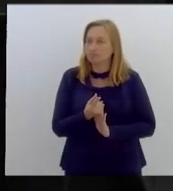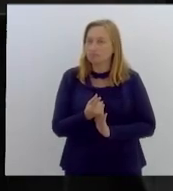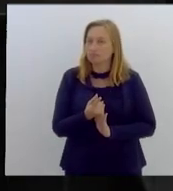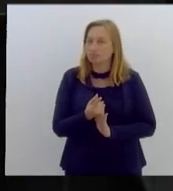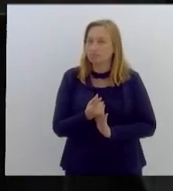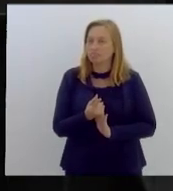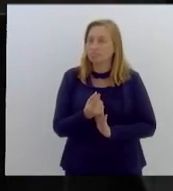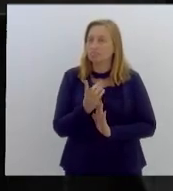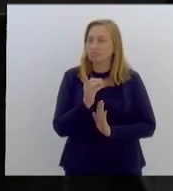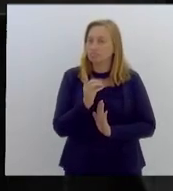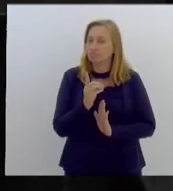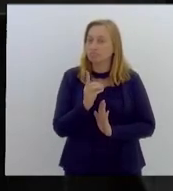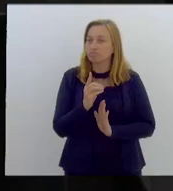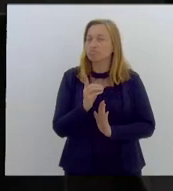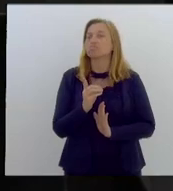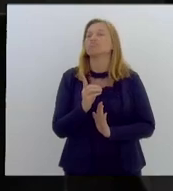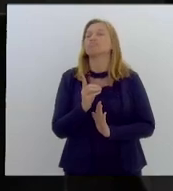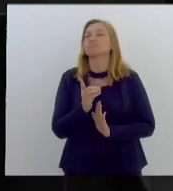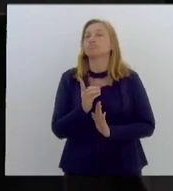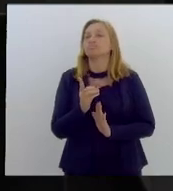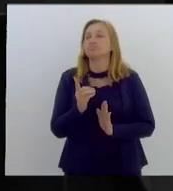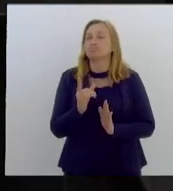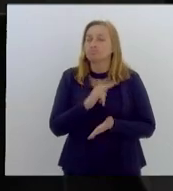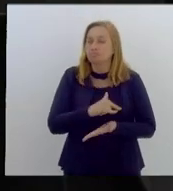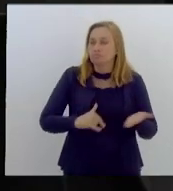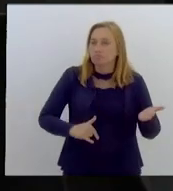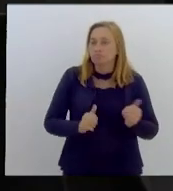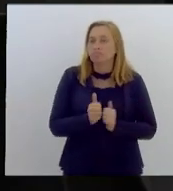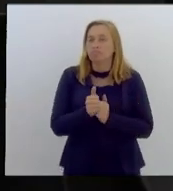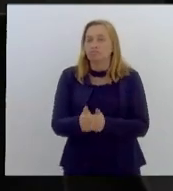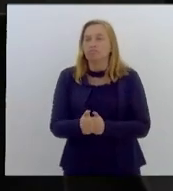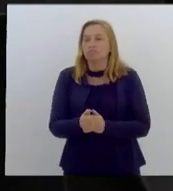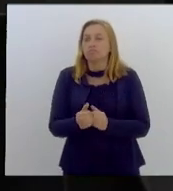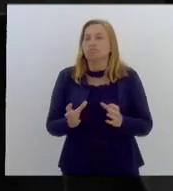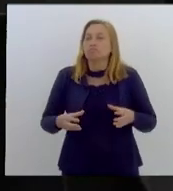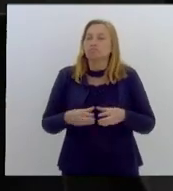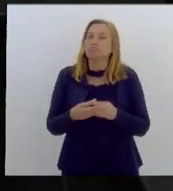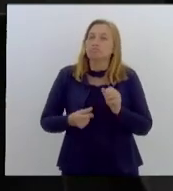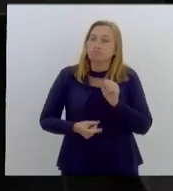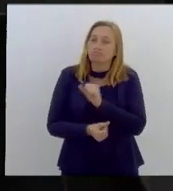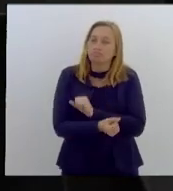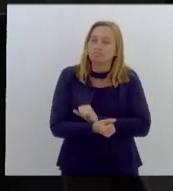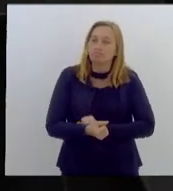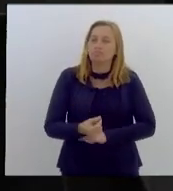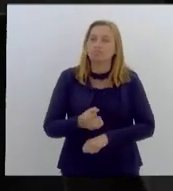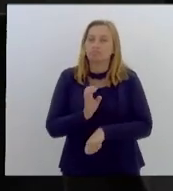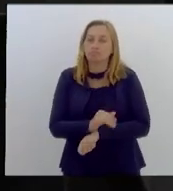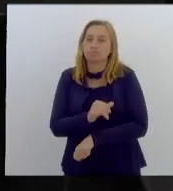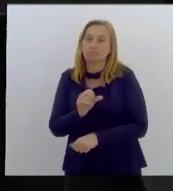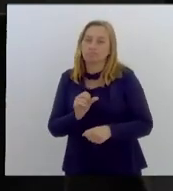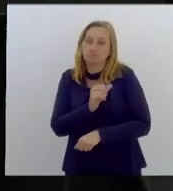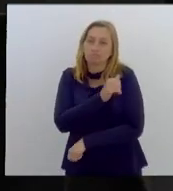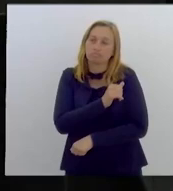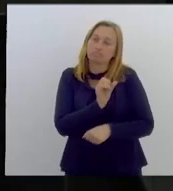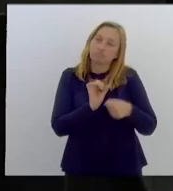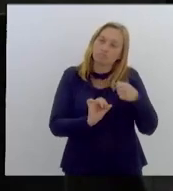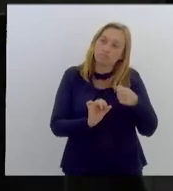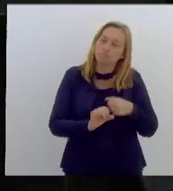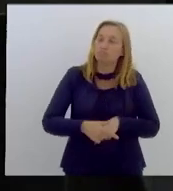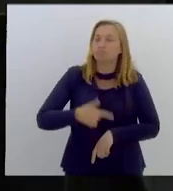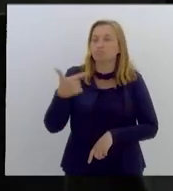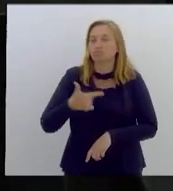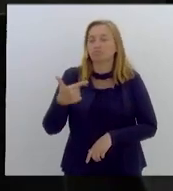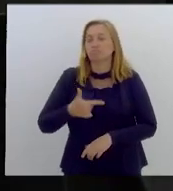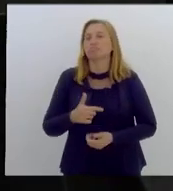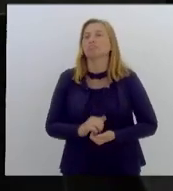um documento que guie o conjunto de investimentos que o governo do Estado tem que fazer. Em segundo lugar, eu